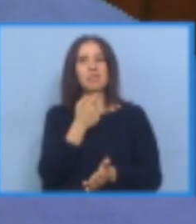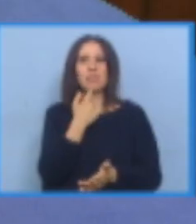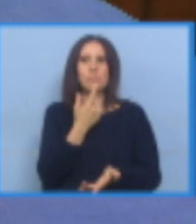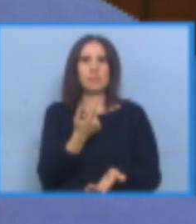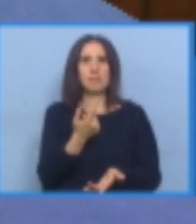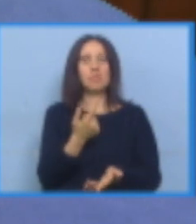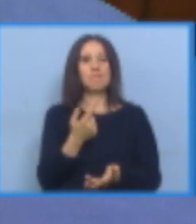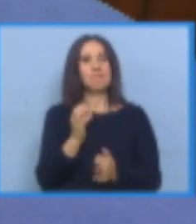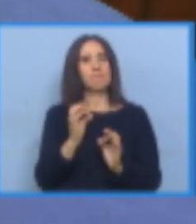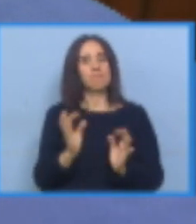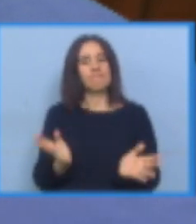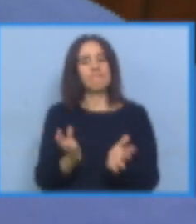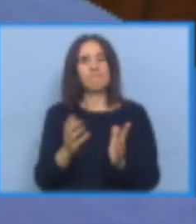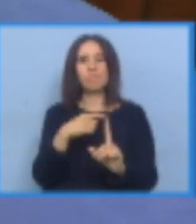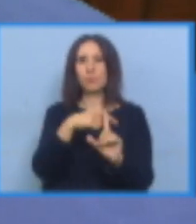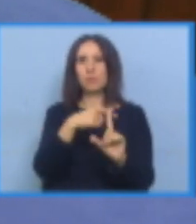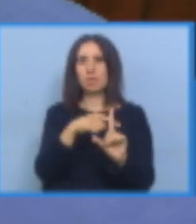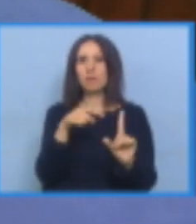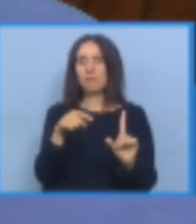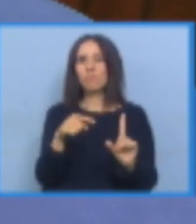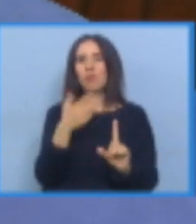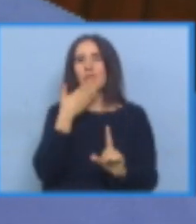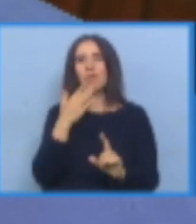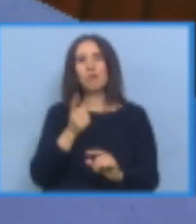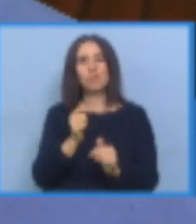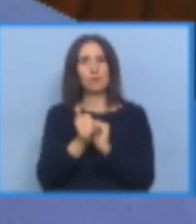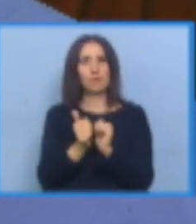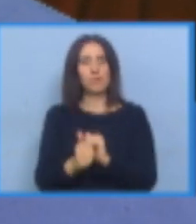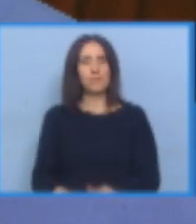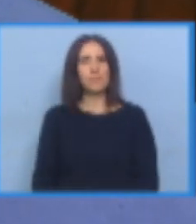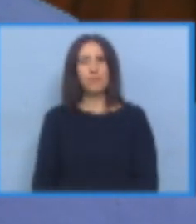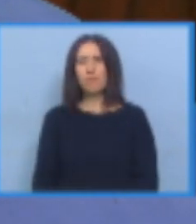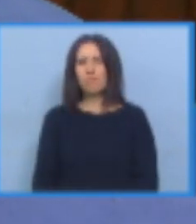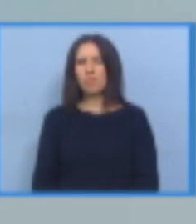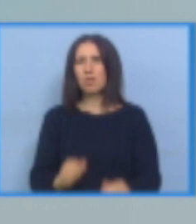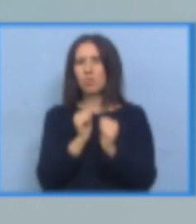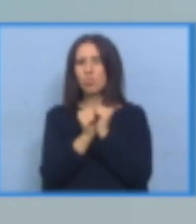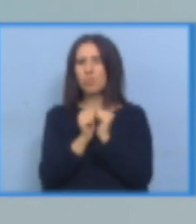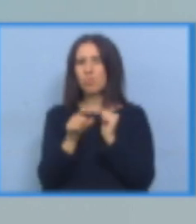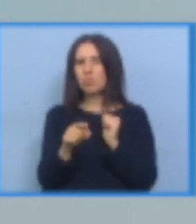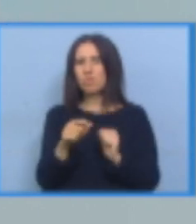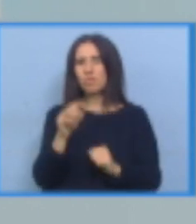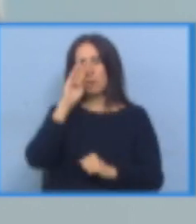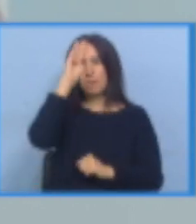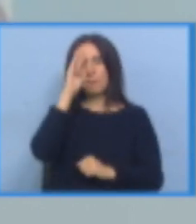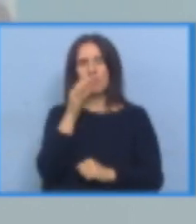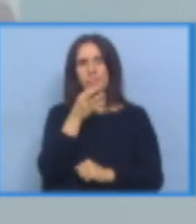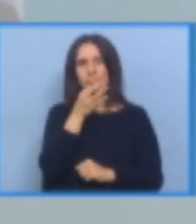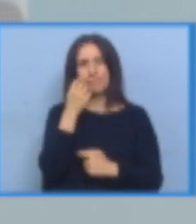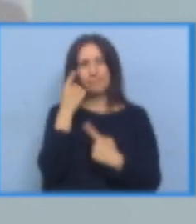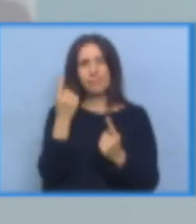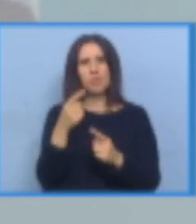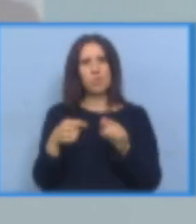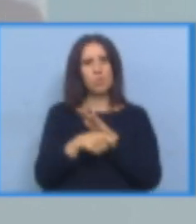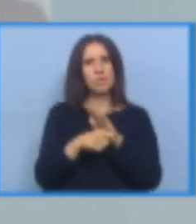assim, uma dimensão positiva para esta ferramenta que é o desporto. Neste documento, o Papa também alerta para a corrupção, para